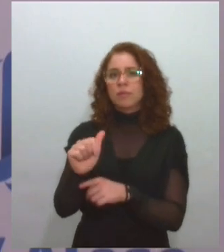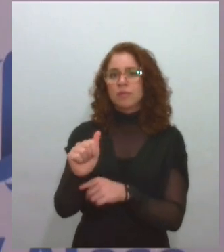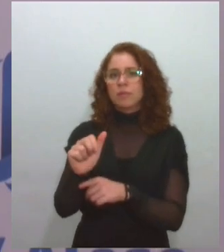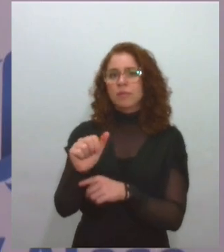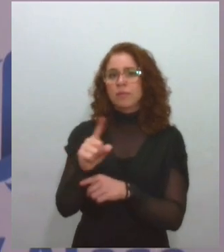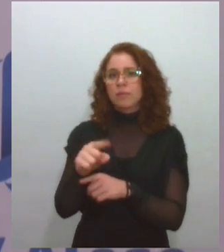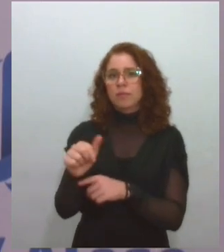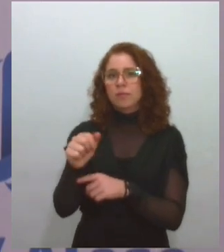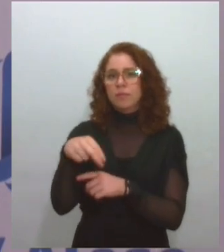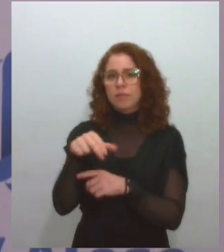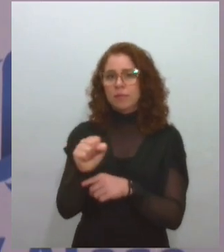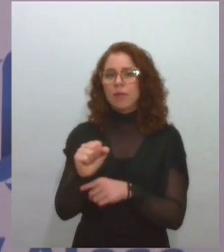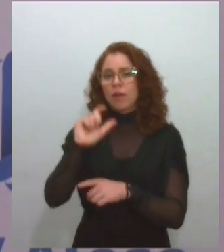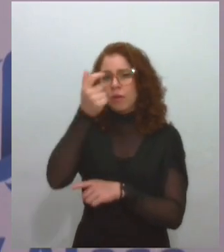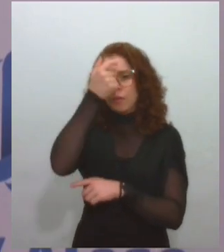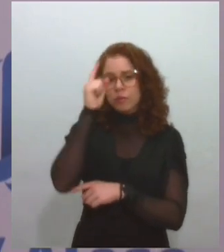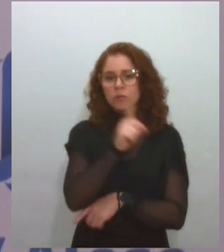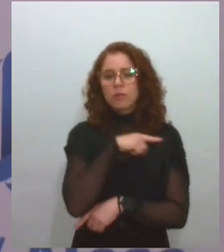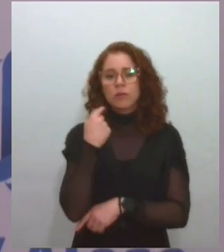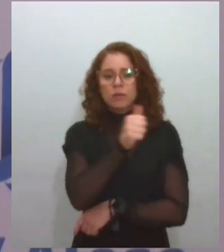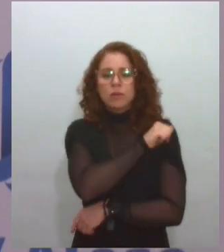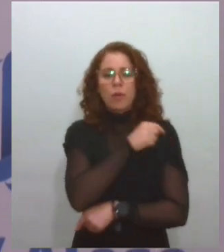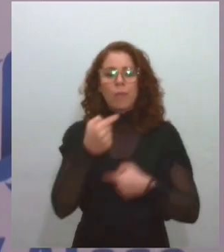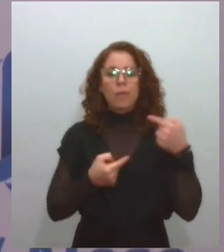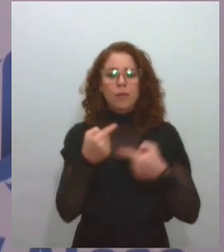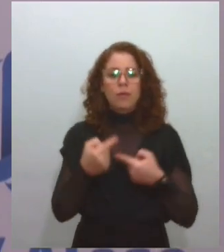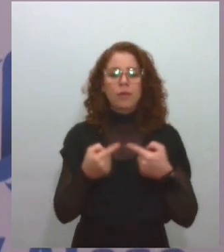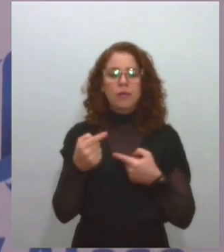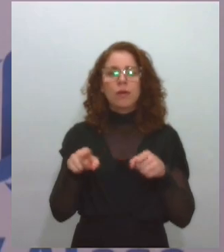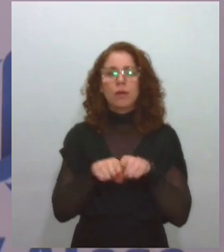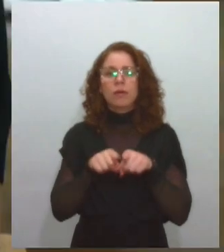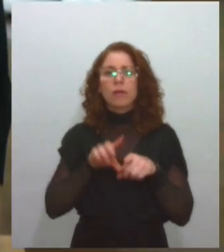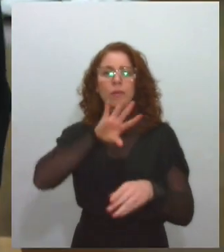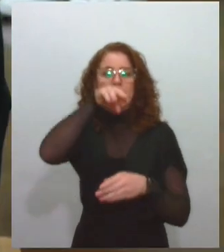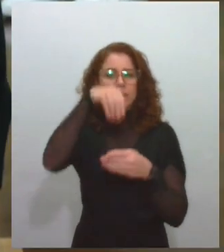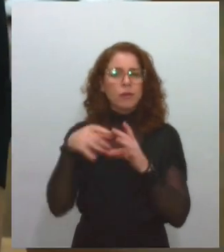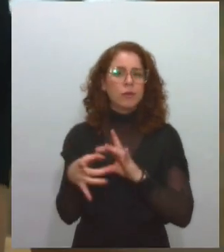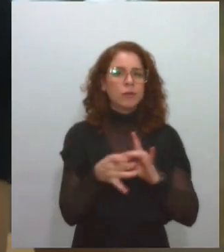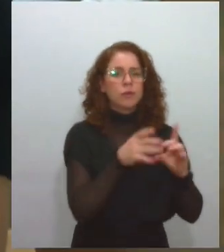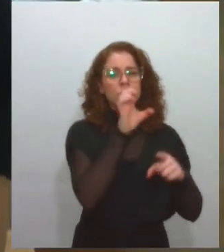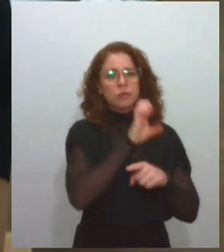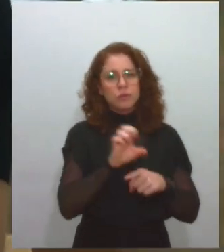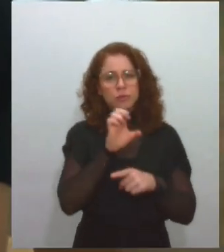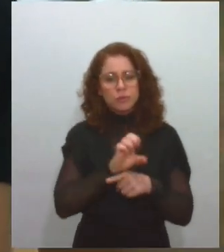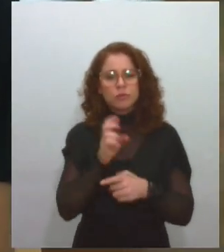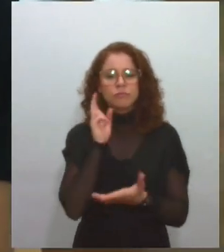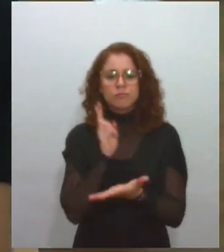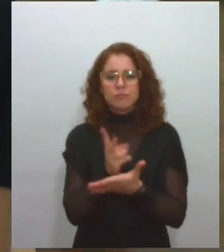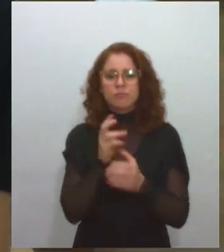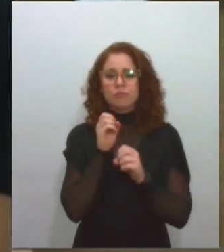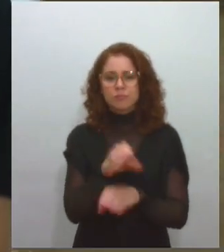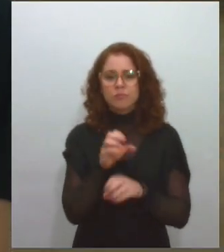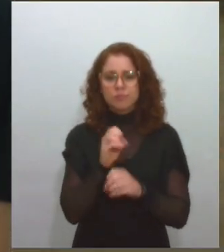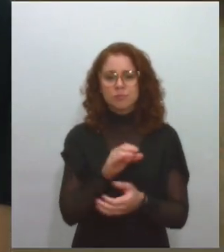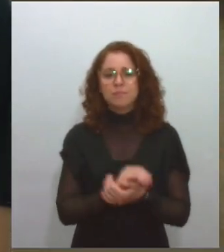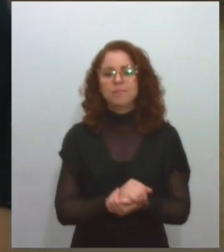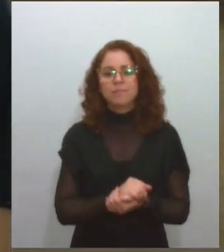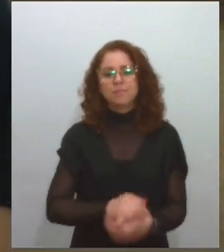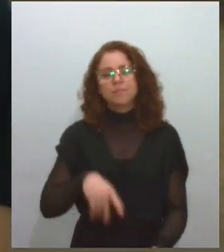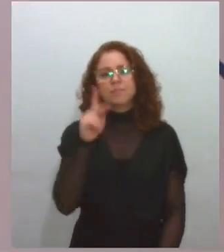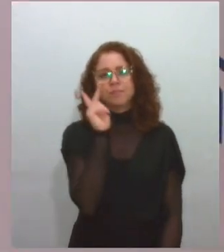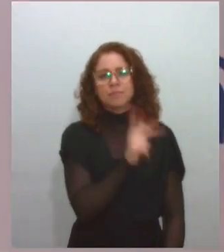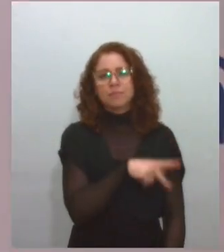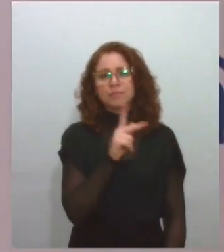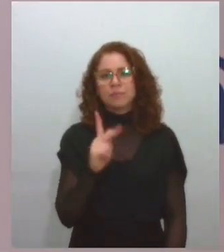alunos sobre política, poder e Estado, né? Ela trabalha muito isso com a gente. A professora de Sociologia da turma, Raquel